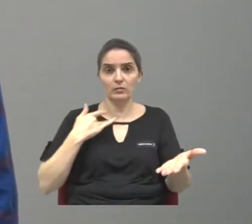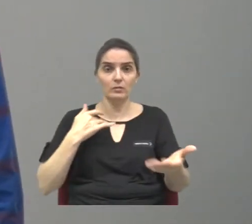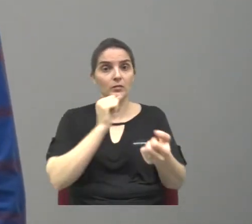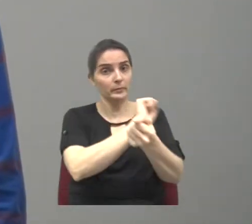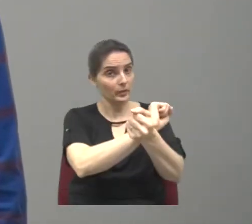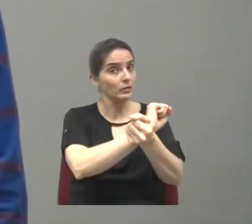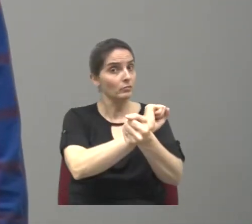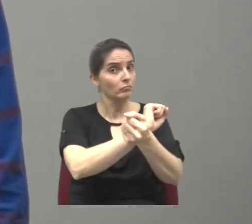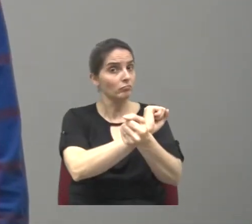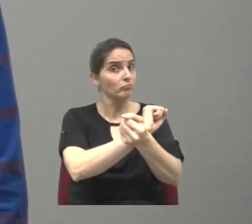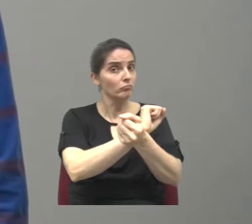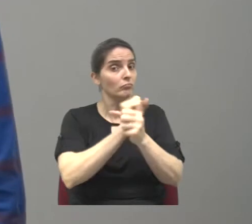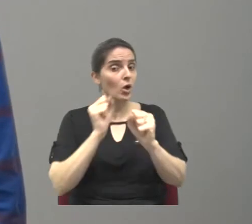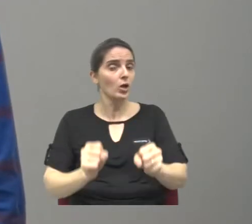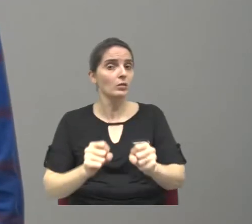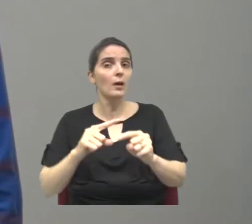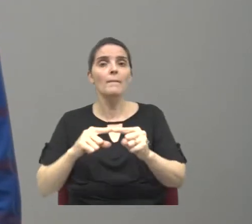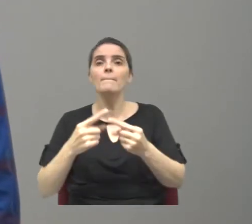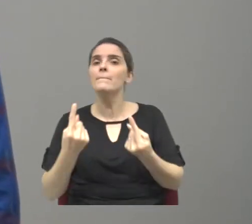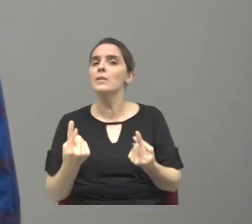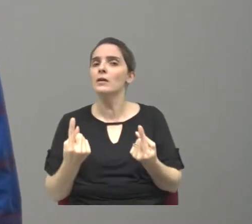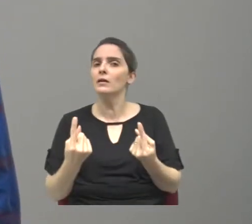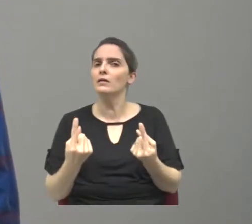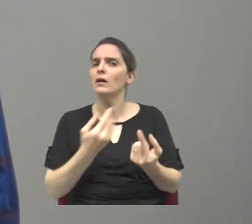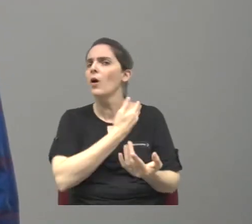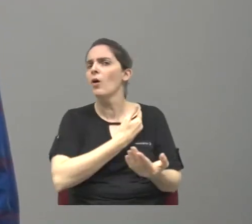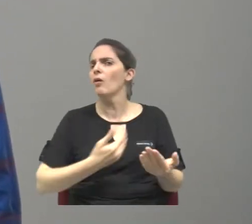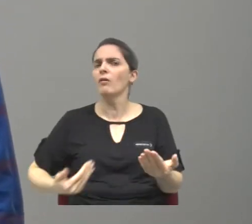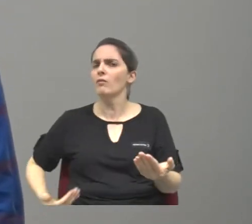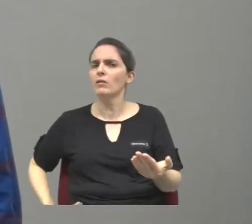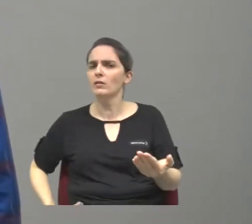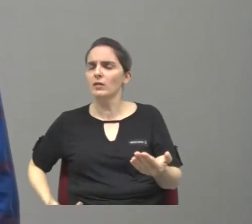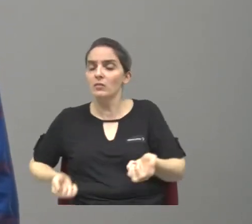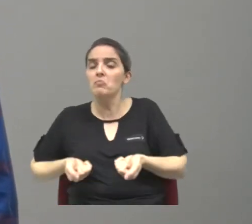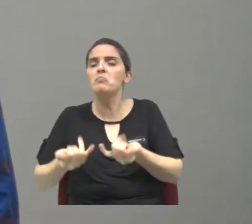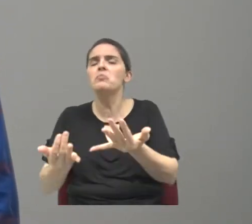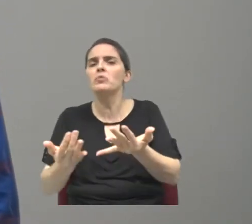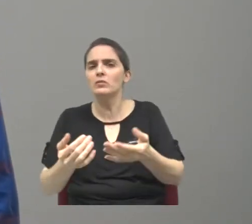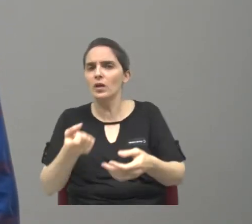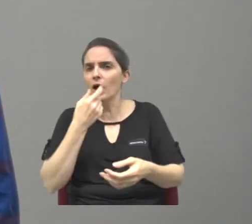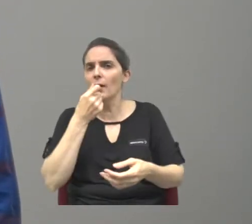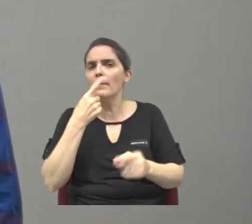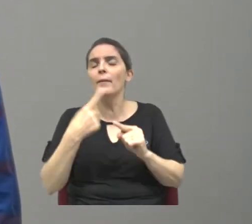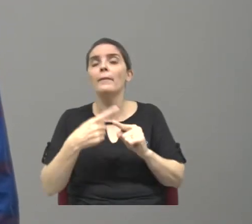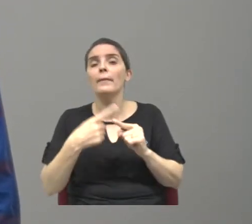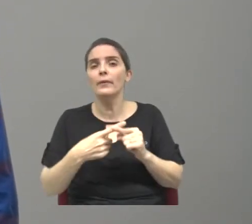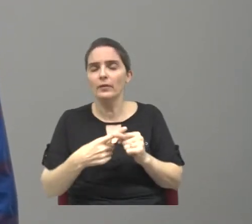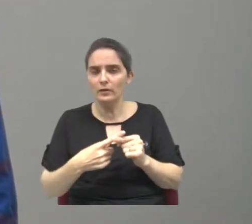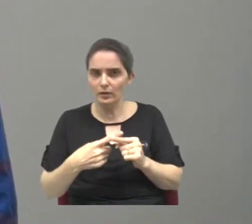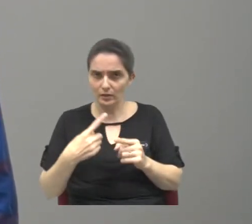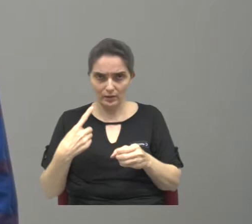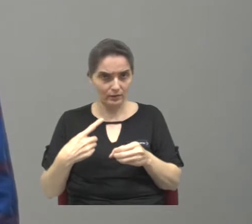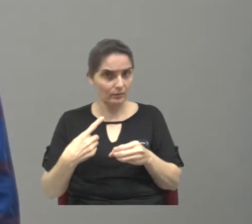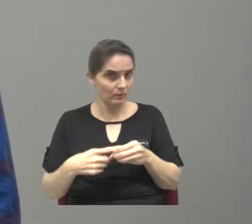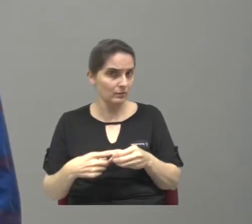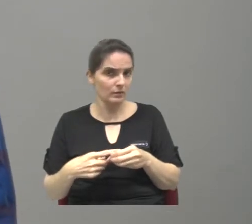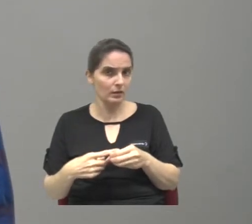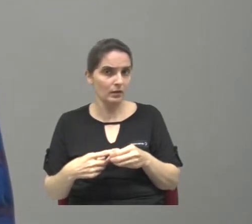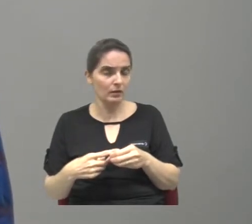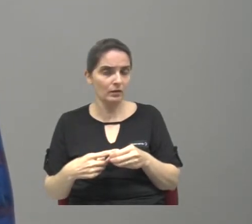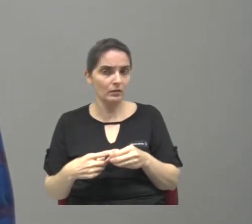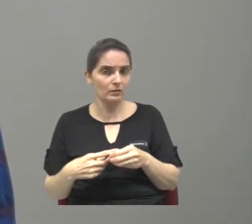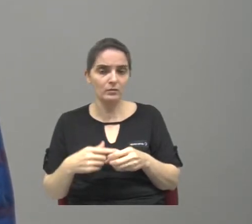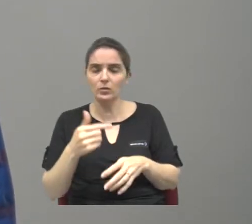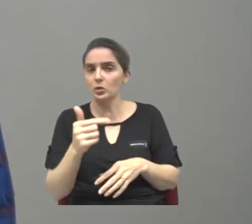Mas e quando o governador não manda o remédio? Por que que o município que já não recebe o